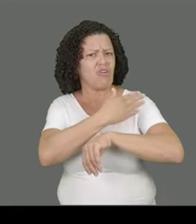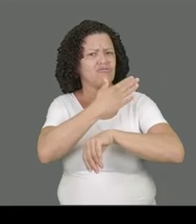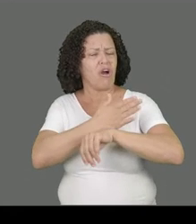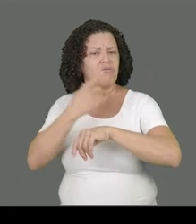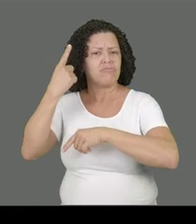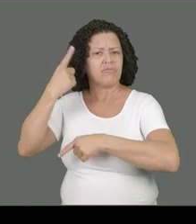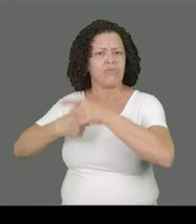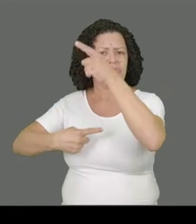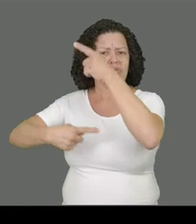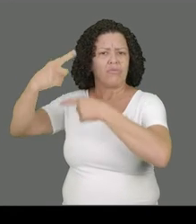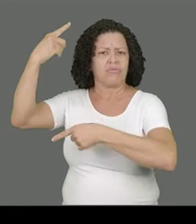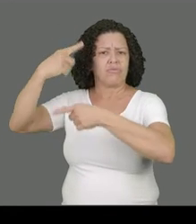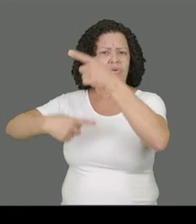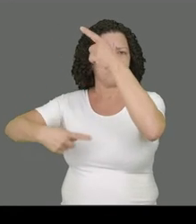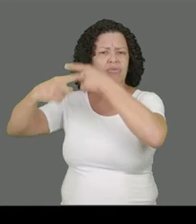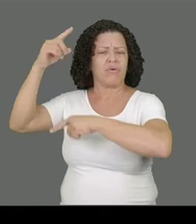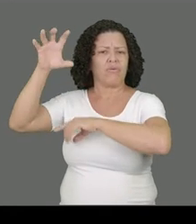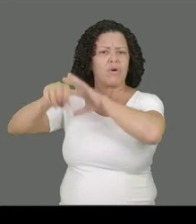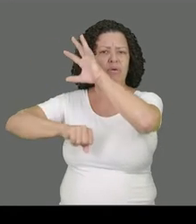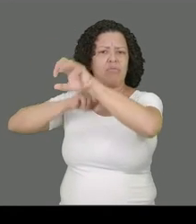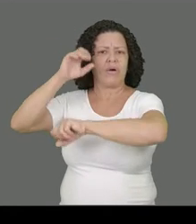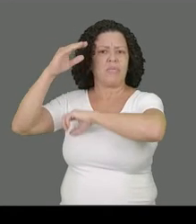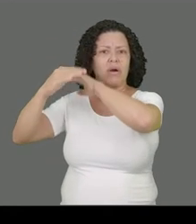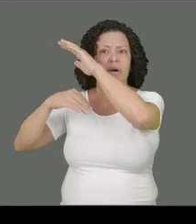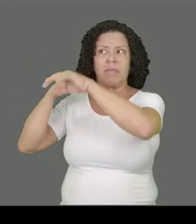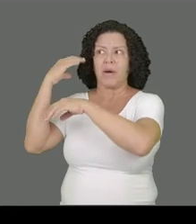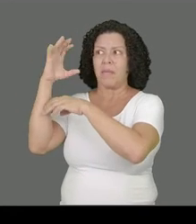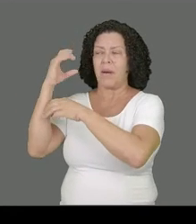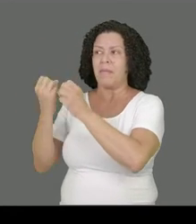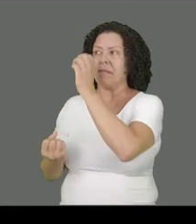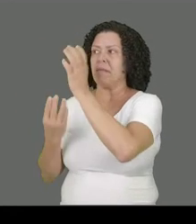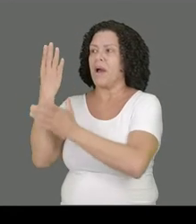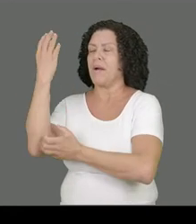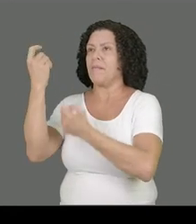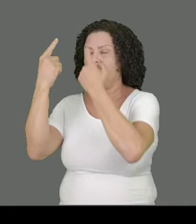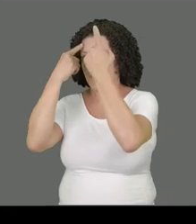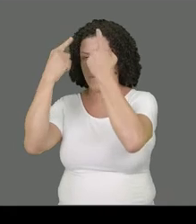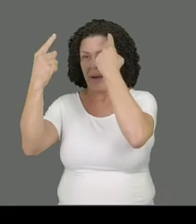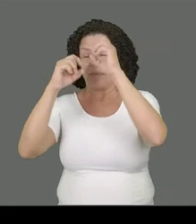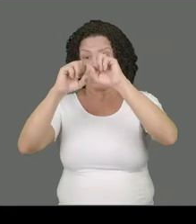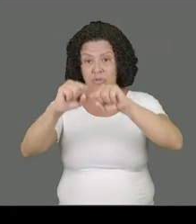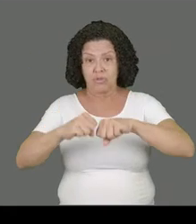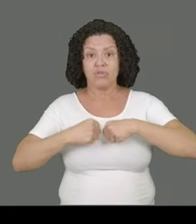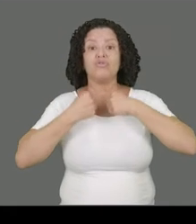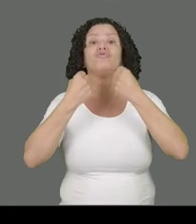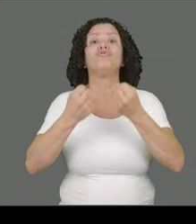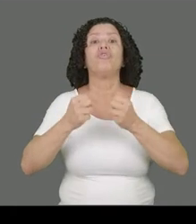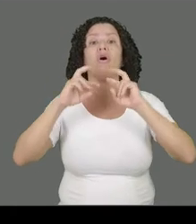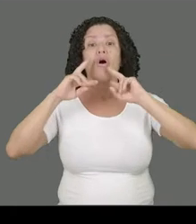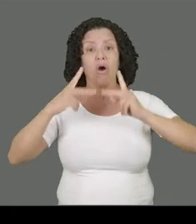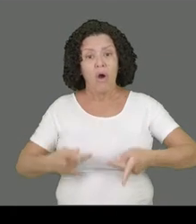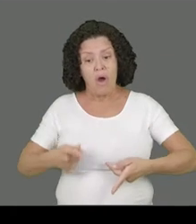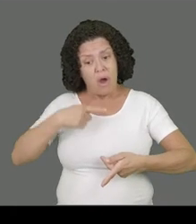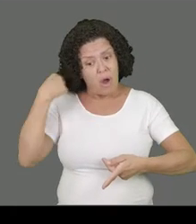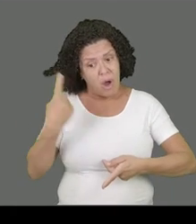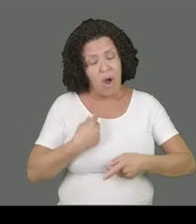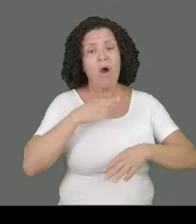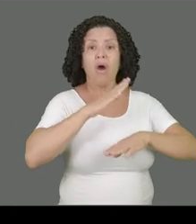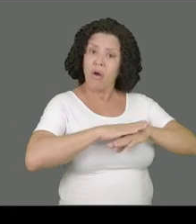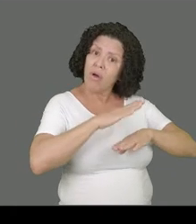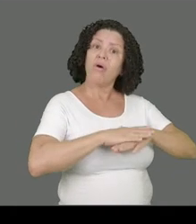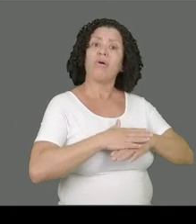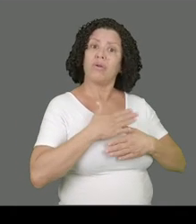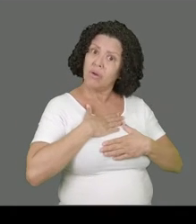todo nós estamos evoluindo e progredindo, buscando através das descobertas, do esforço feito